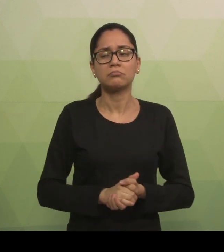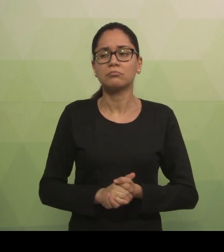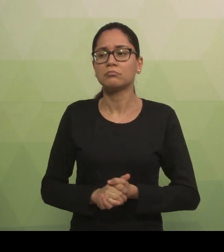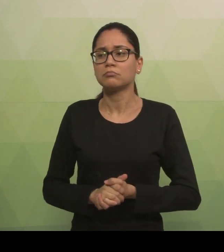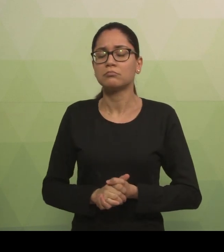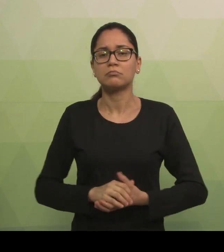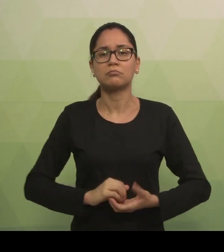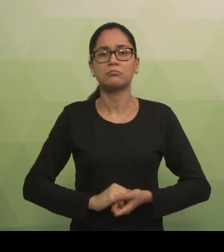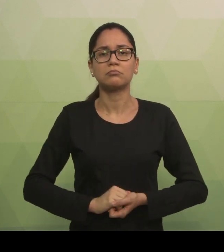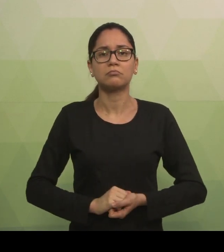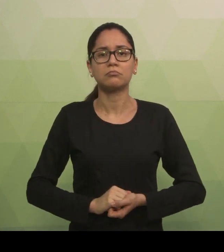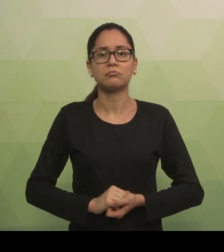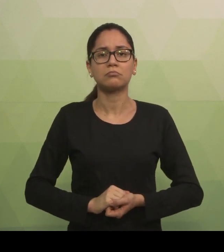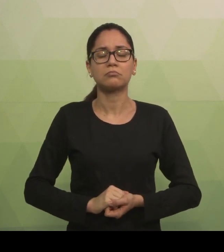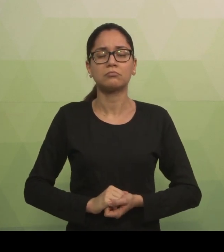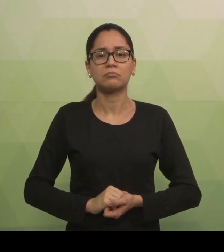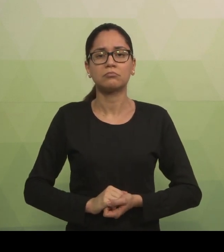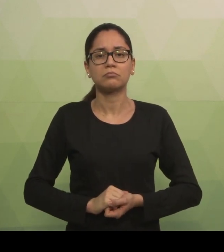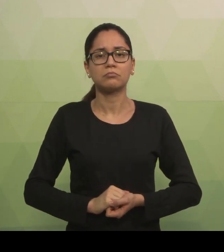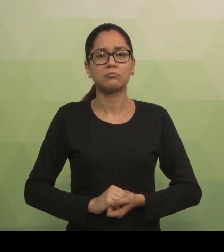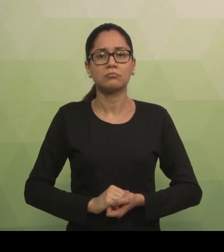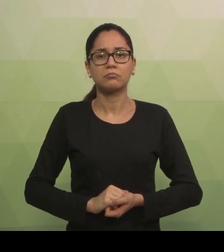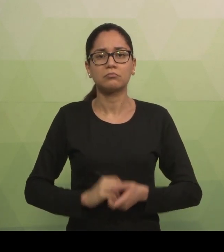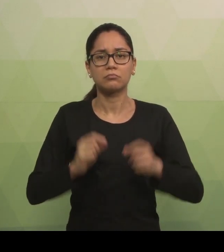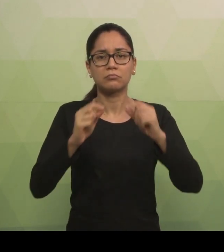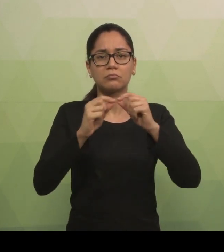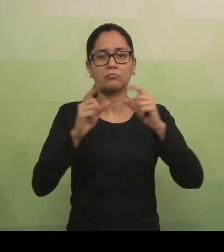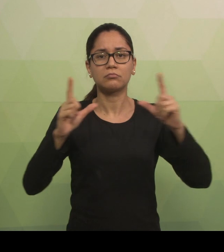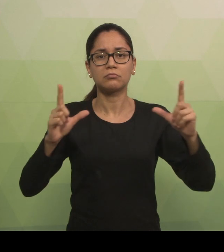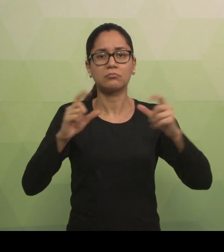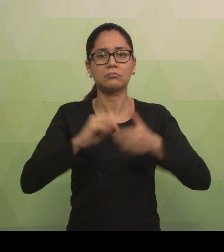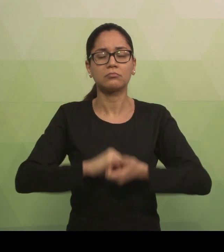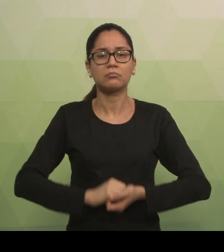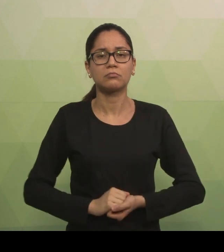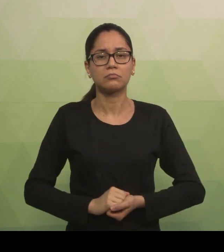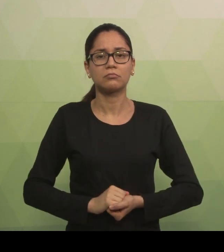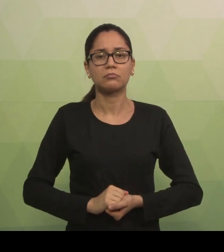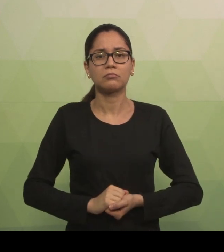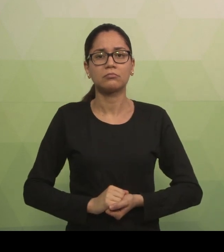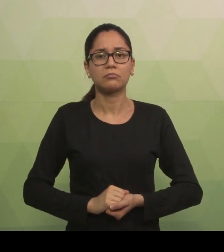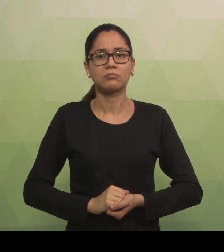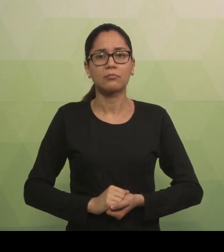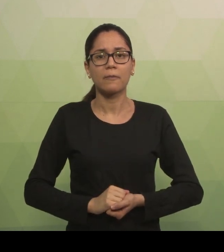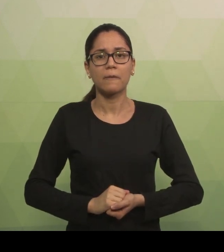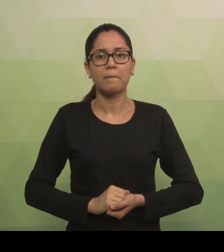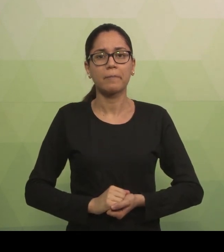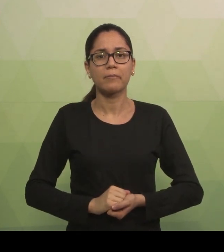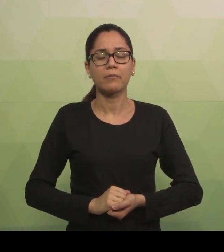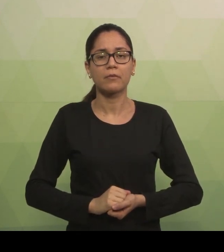O designer vai pegar o problema e chegar a uma solução visual, através do projeto.